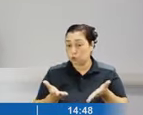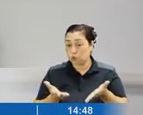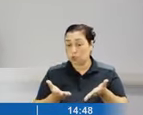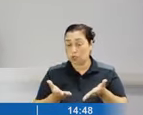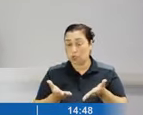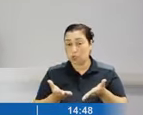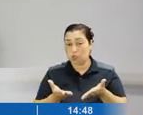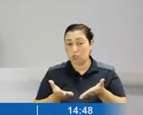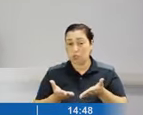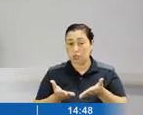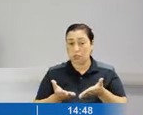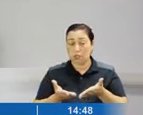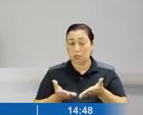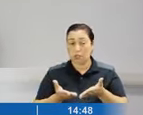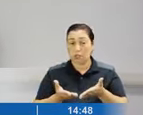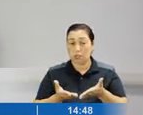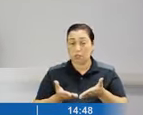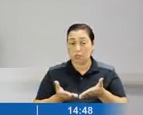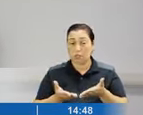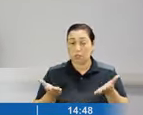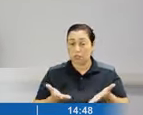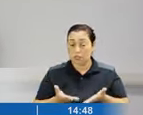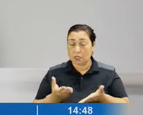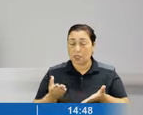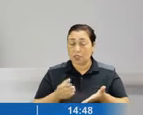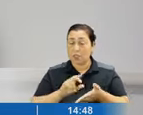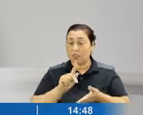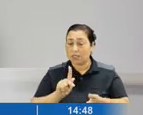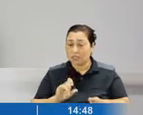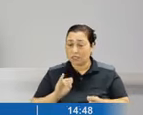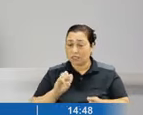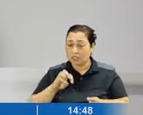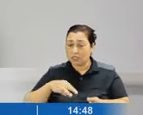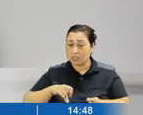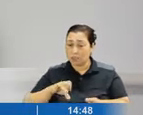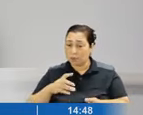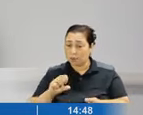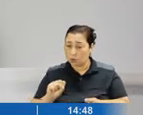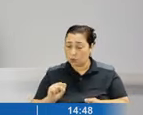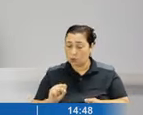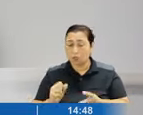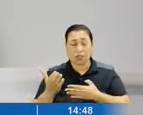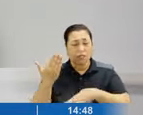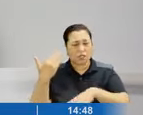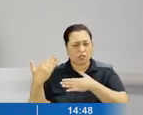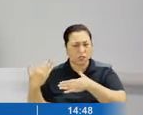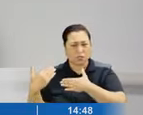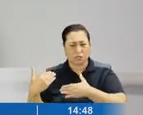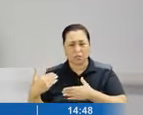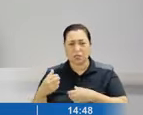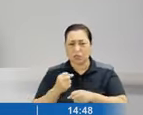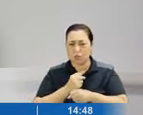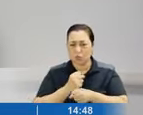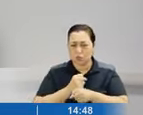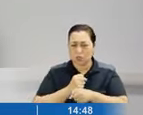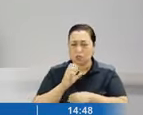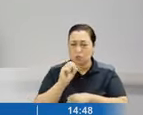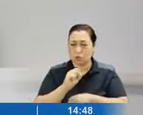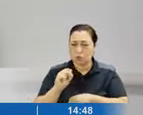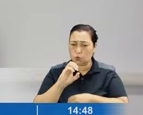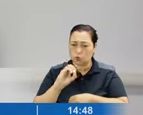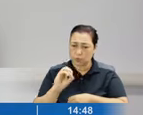fato aos produtos químicos. Então, na década de 80, né, os pesticidas, né,